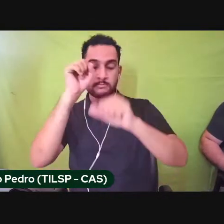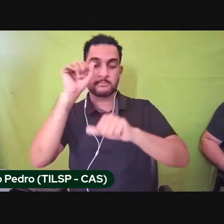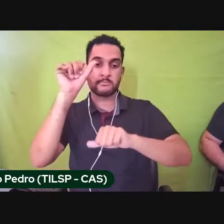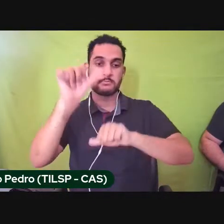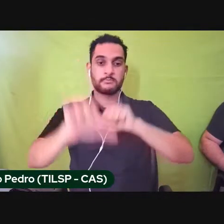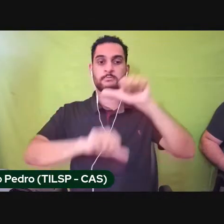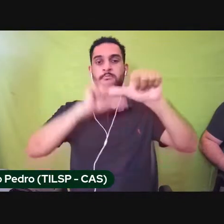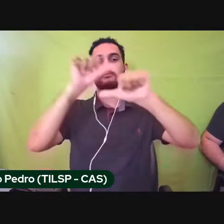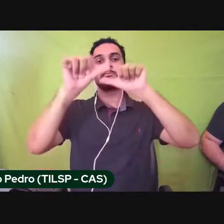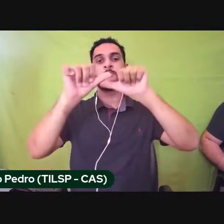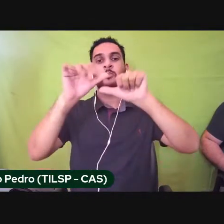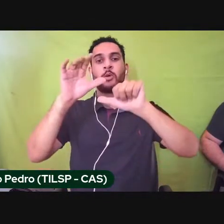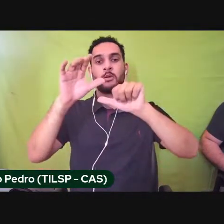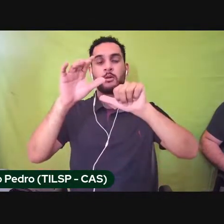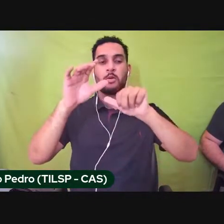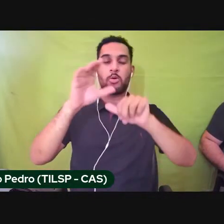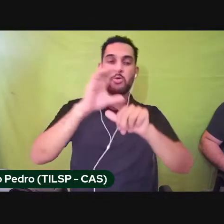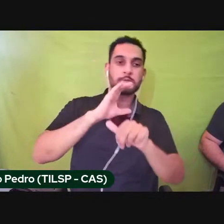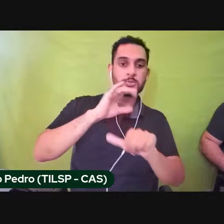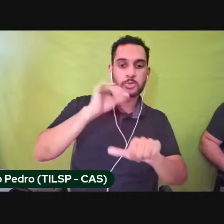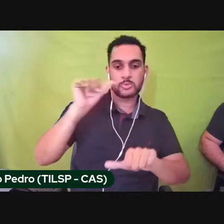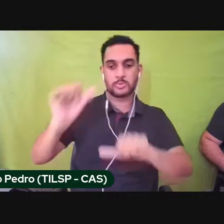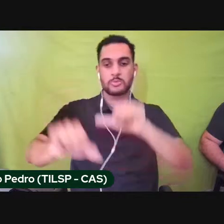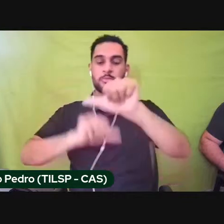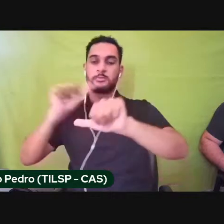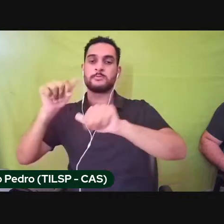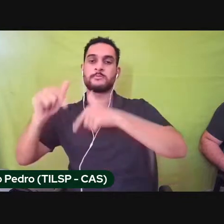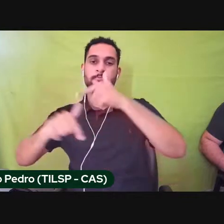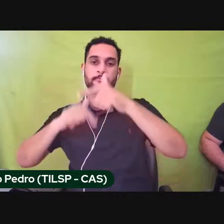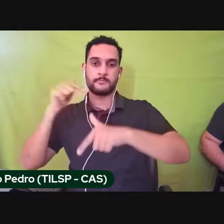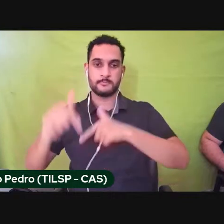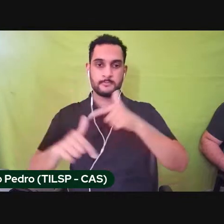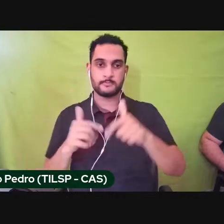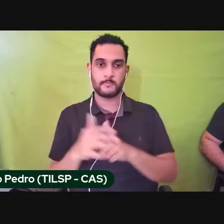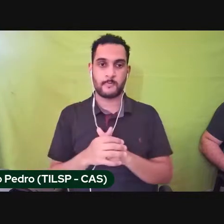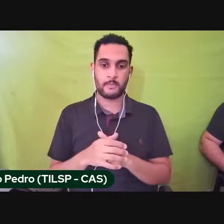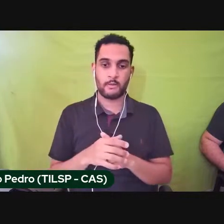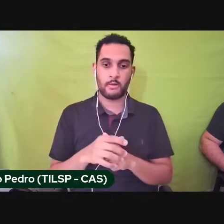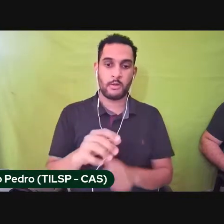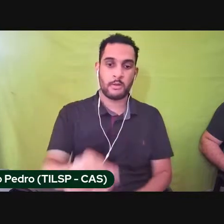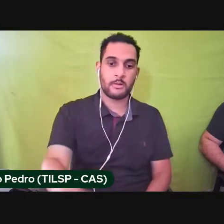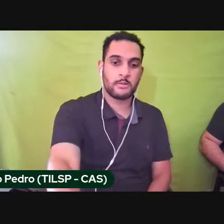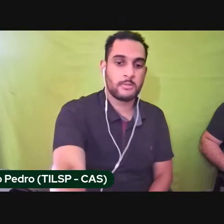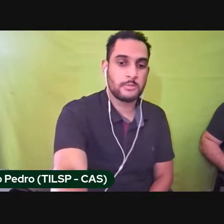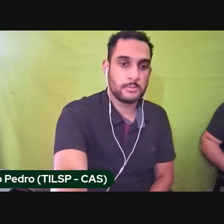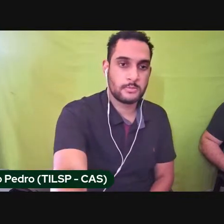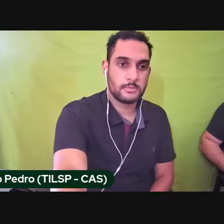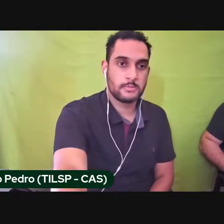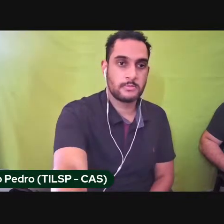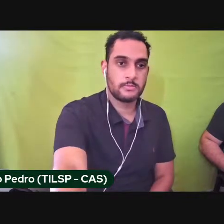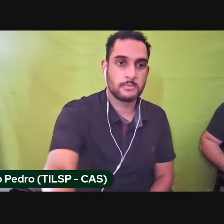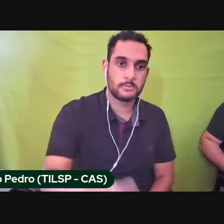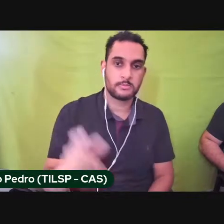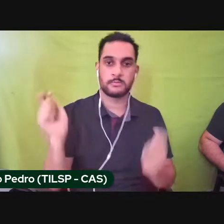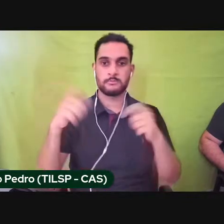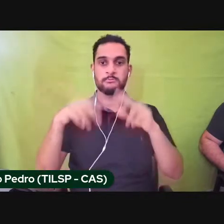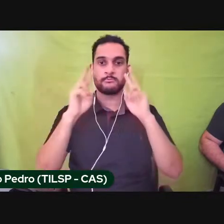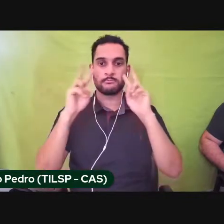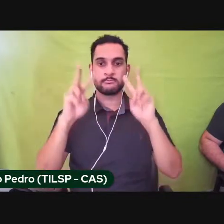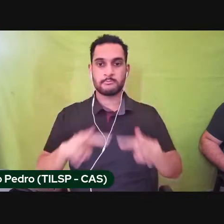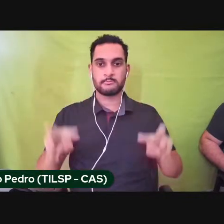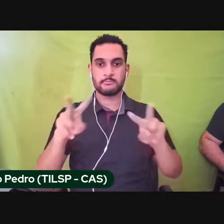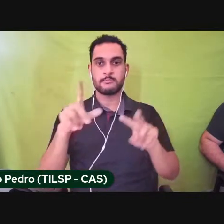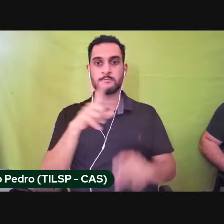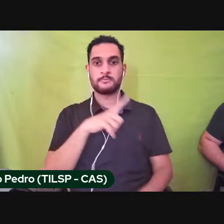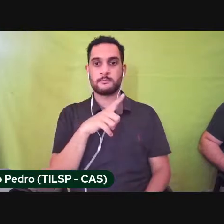o conhecimento em ação, tirando-a do isolamento e da invisibilidade e colocando-a no centro